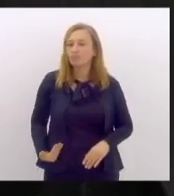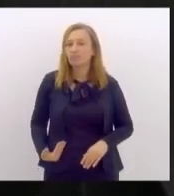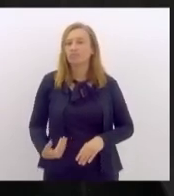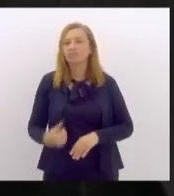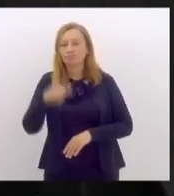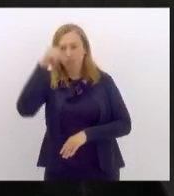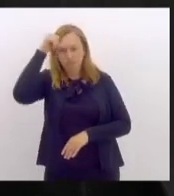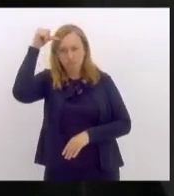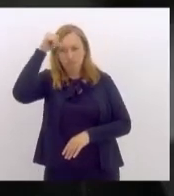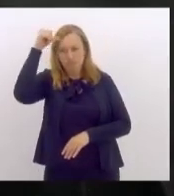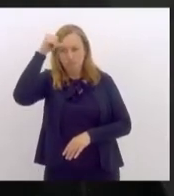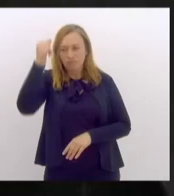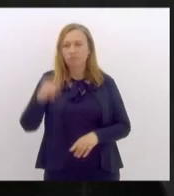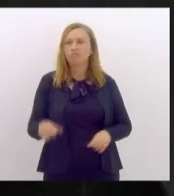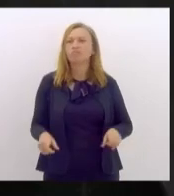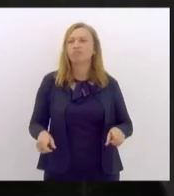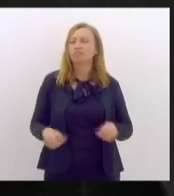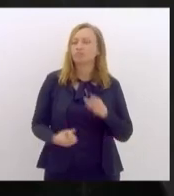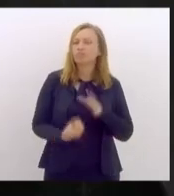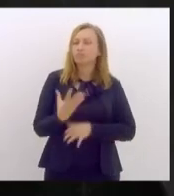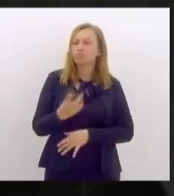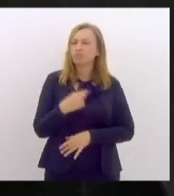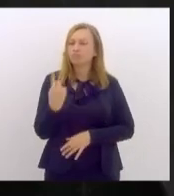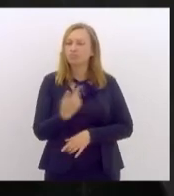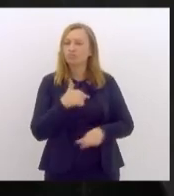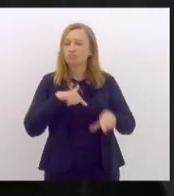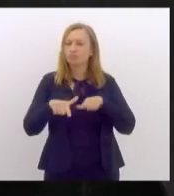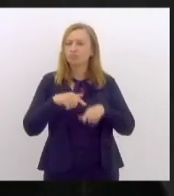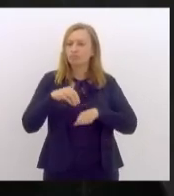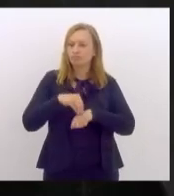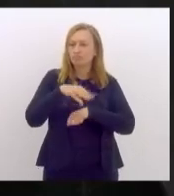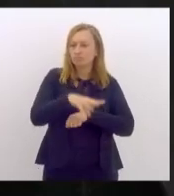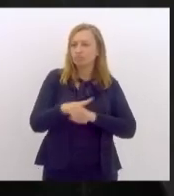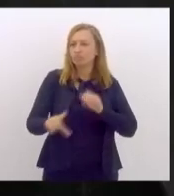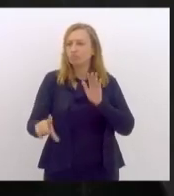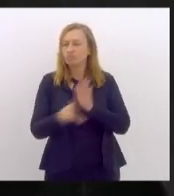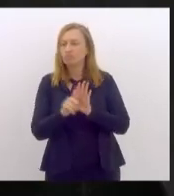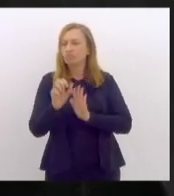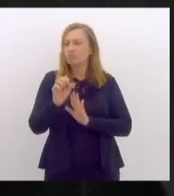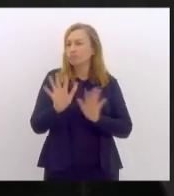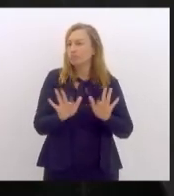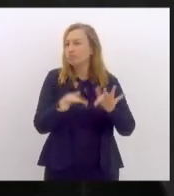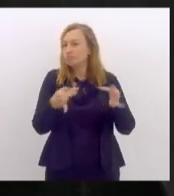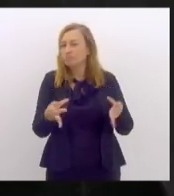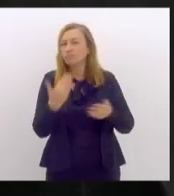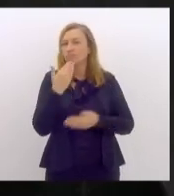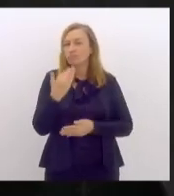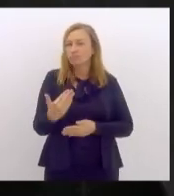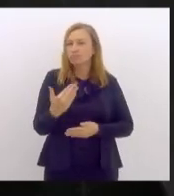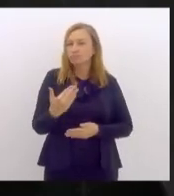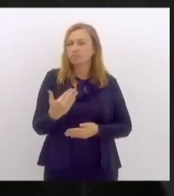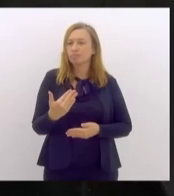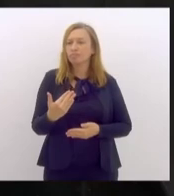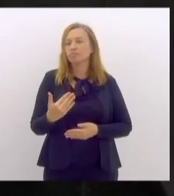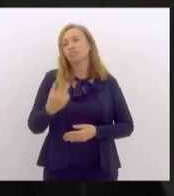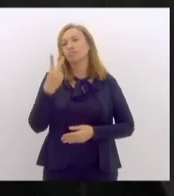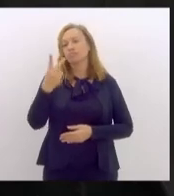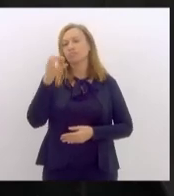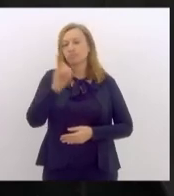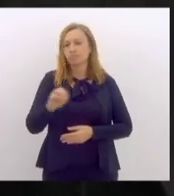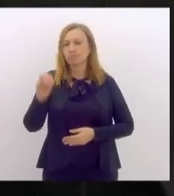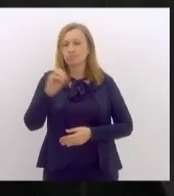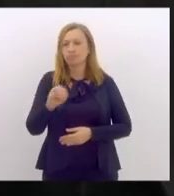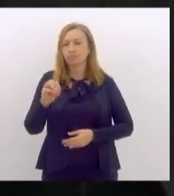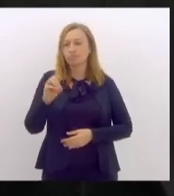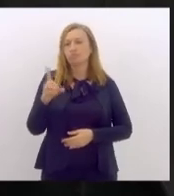bem como produzimos pelo nosso mandato uma indicação Legislativa simples pedindo para que no 2 de outubro